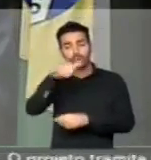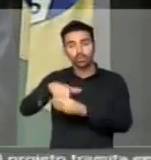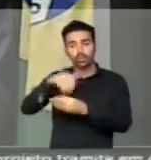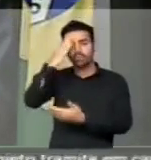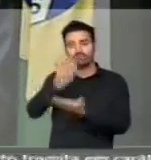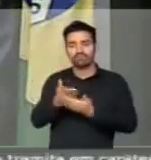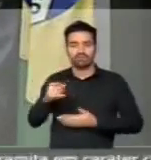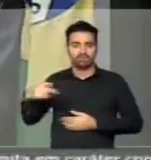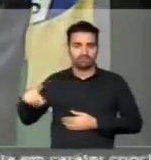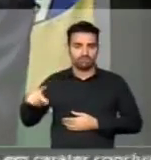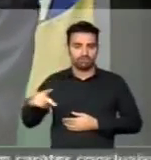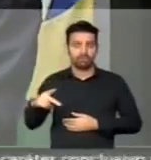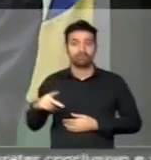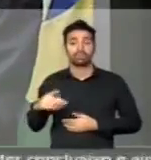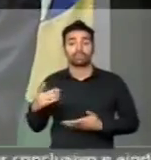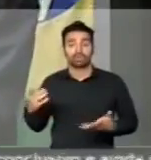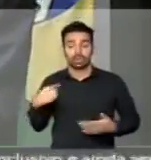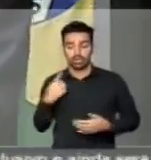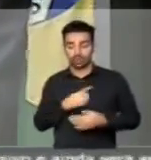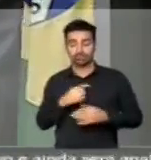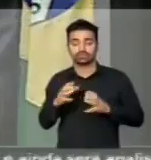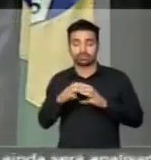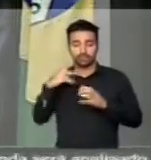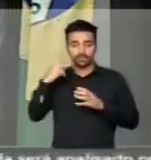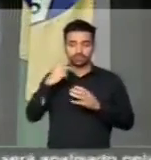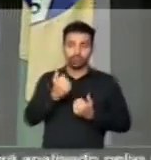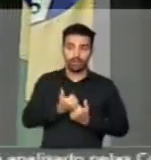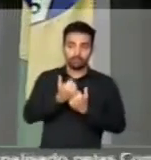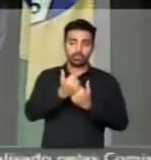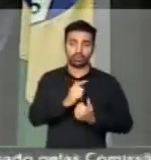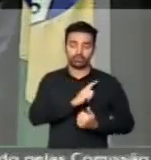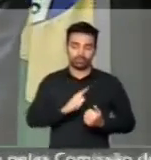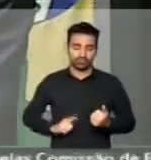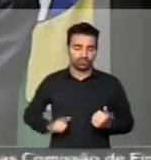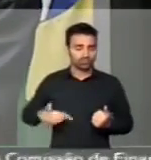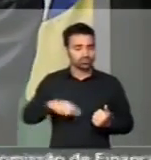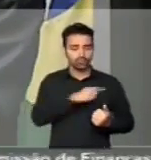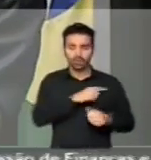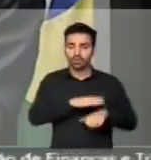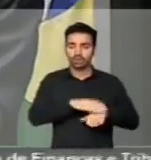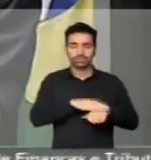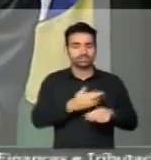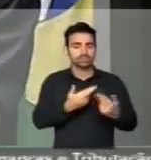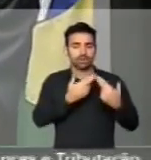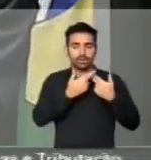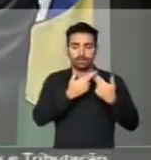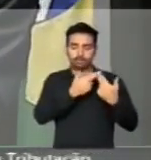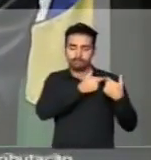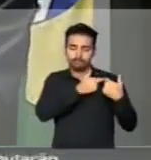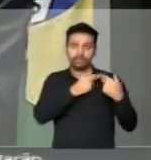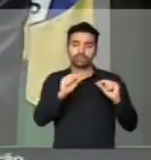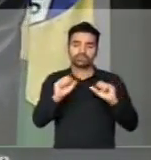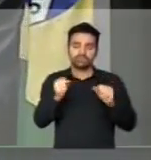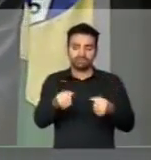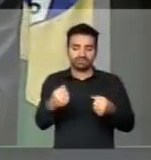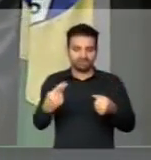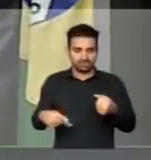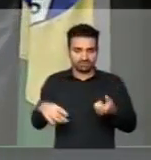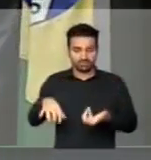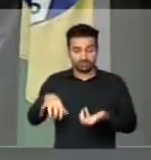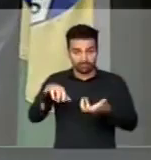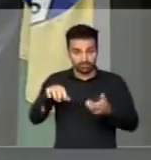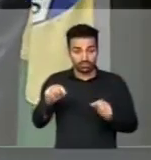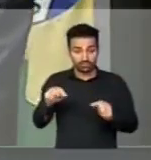agora dá sustentação ao governo, nossa missão é defender aqui no Congresso medidas capazes